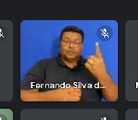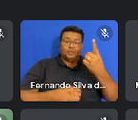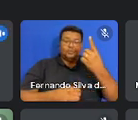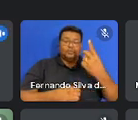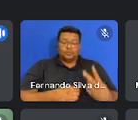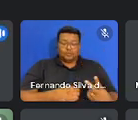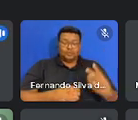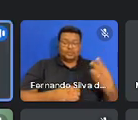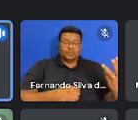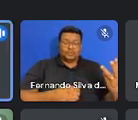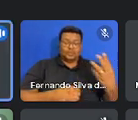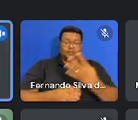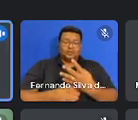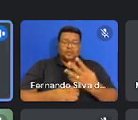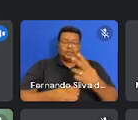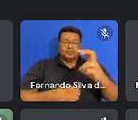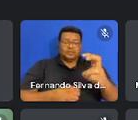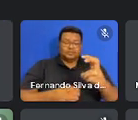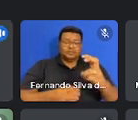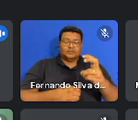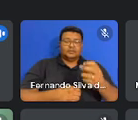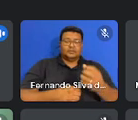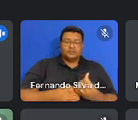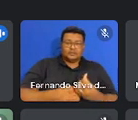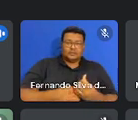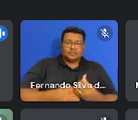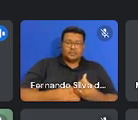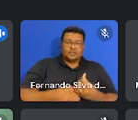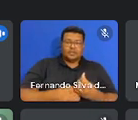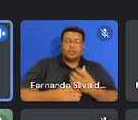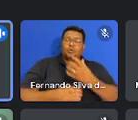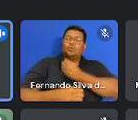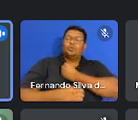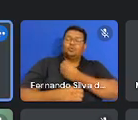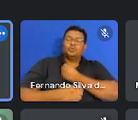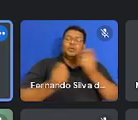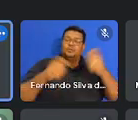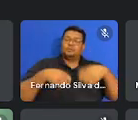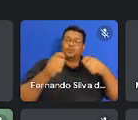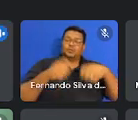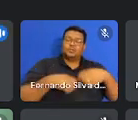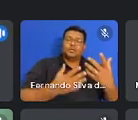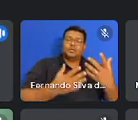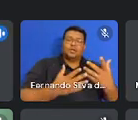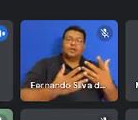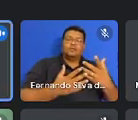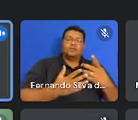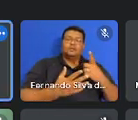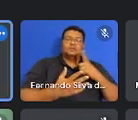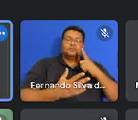Você consegue me responder? Os possíveis números que podem cair na face de cima.